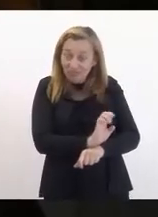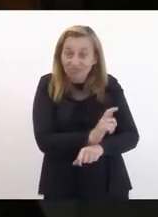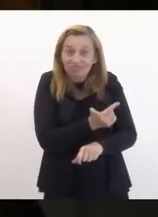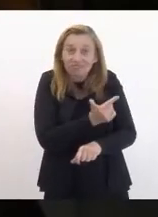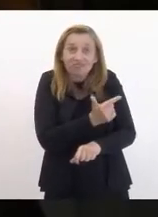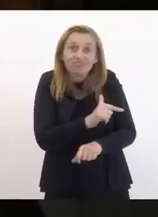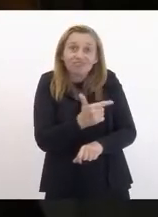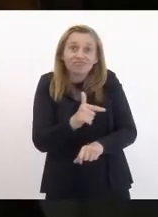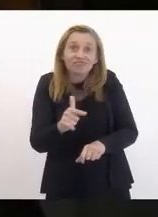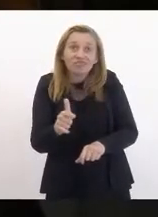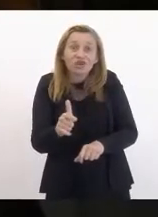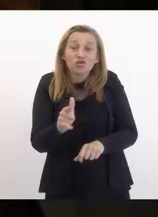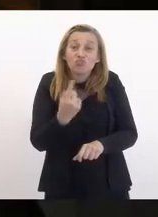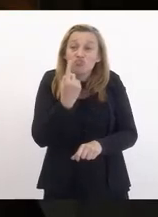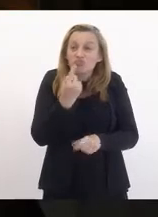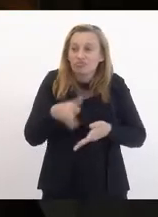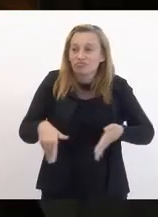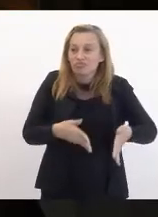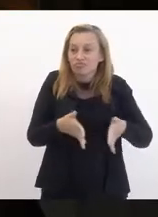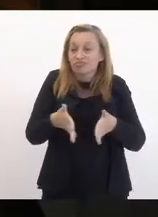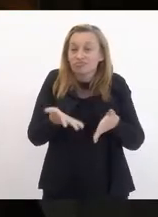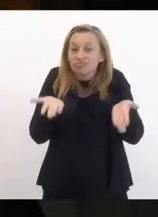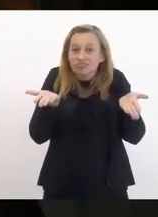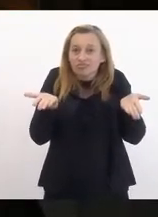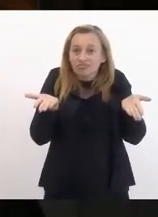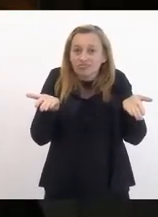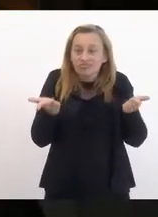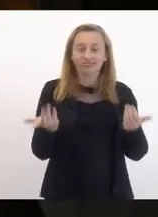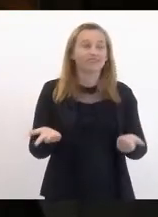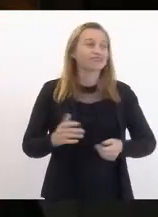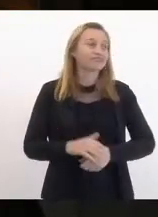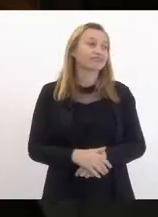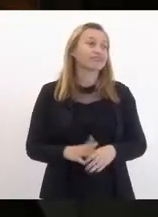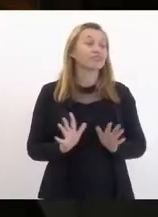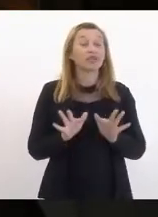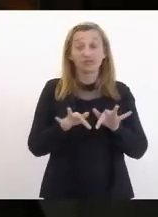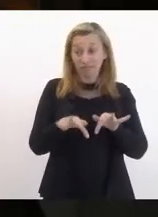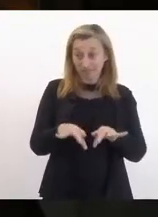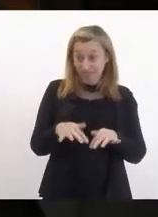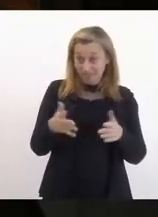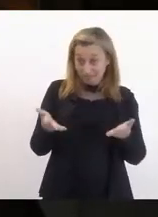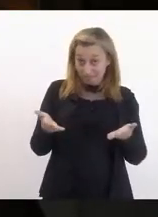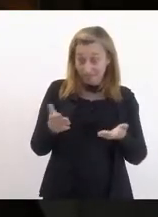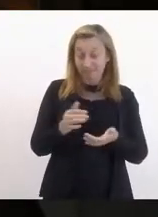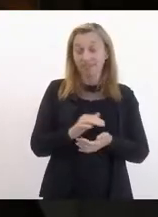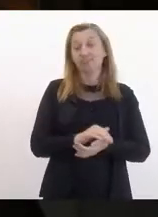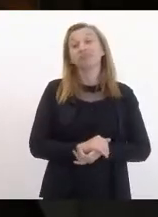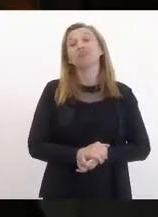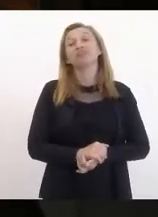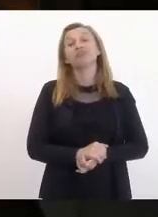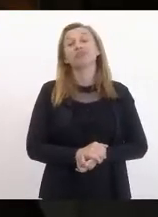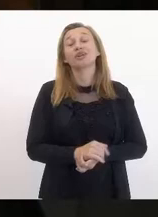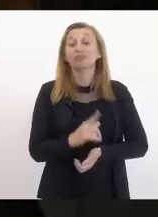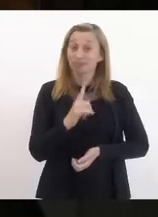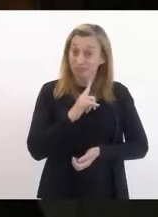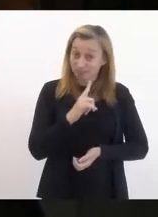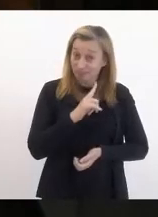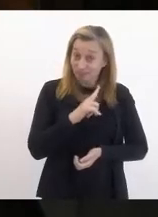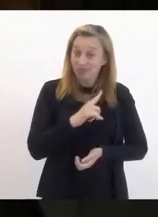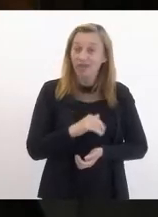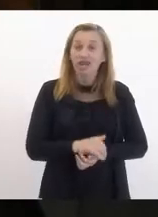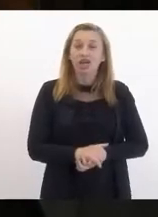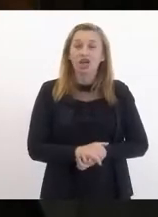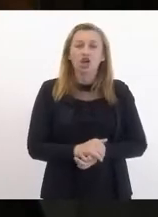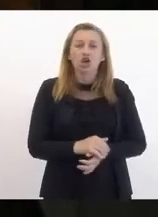tem nenhum rumo. E aí, para culminar, vamos ter